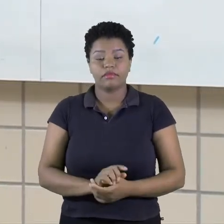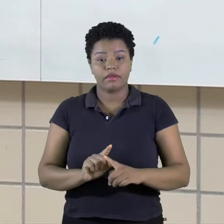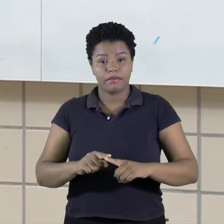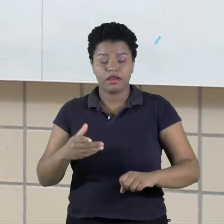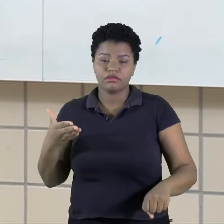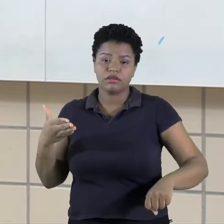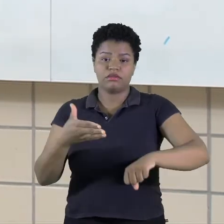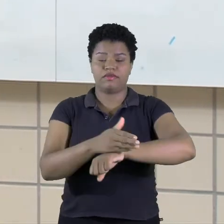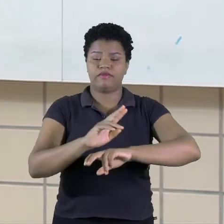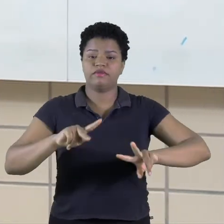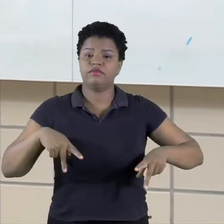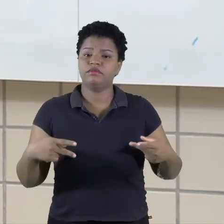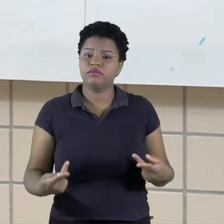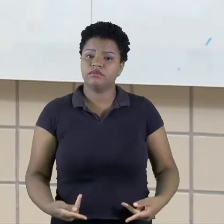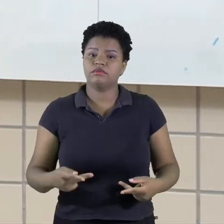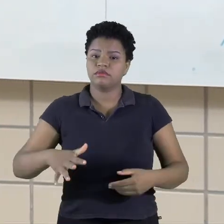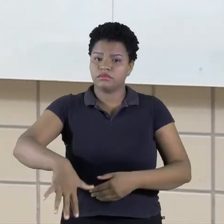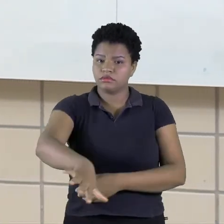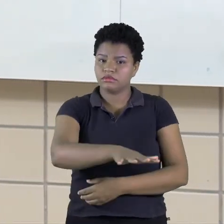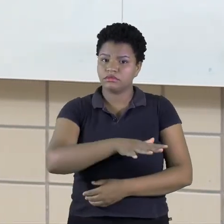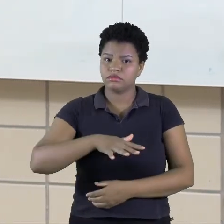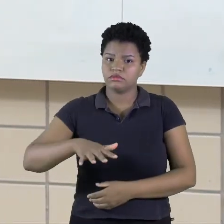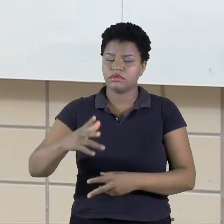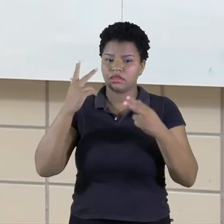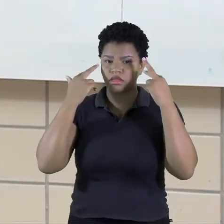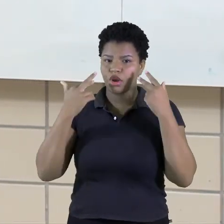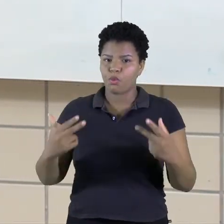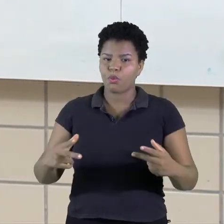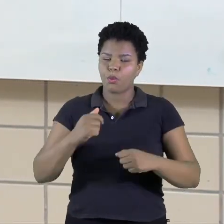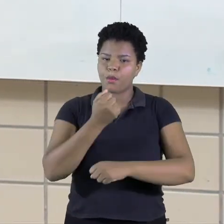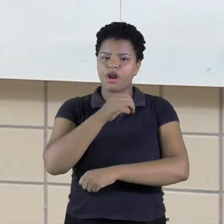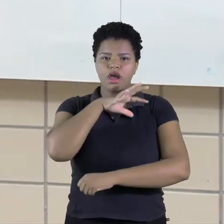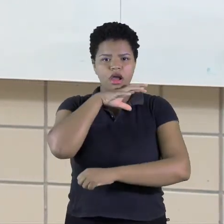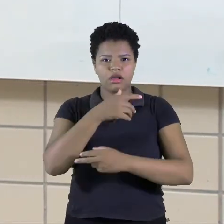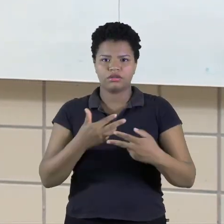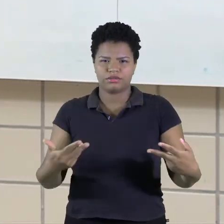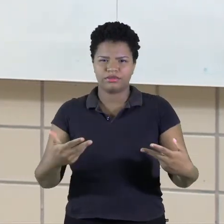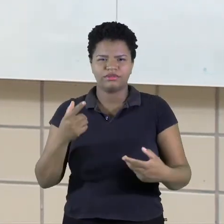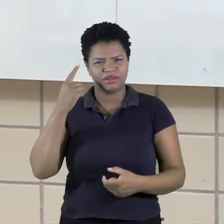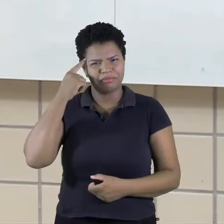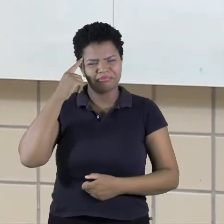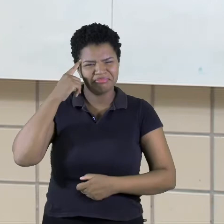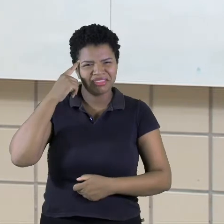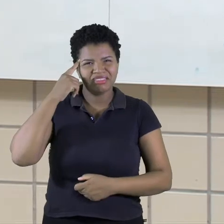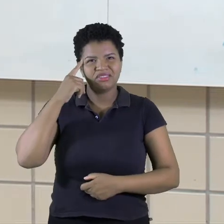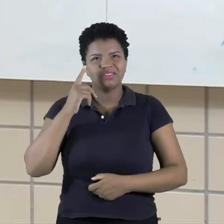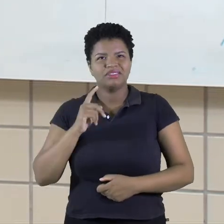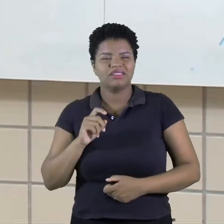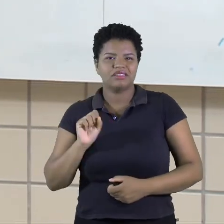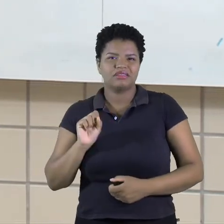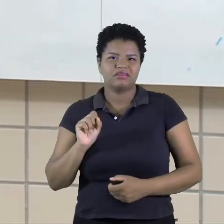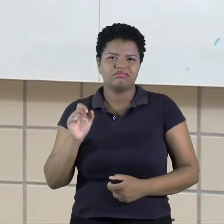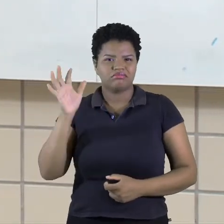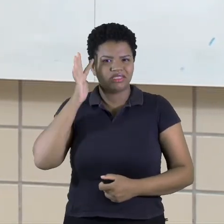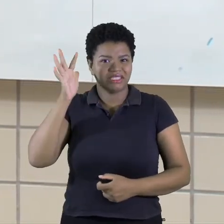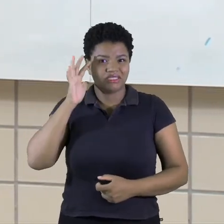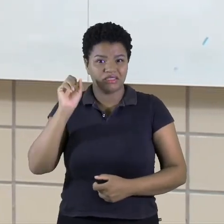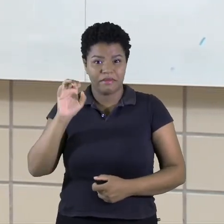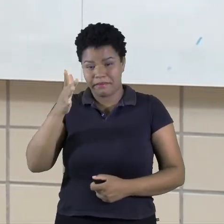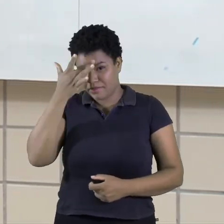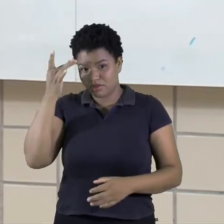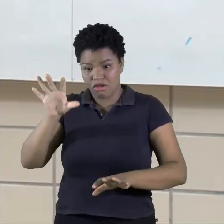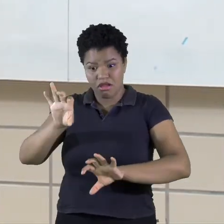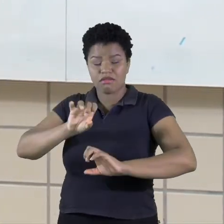dos seres humanos no habitat natural daqueles animais. Já pensou, imaginou, se pudesse ter sido alguém